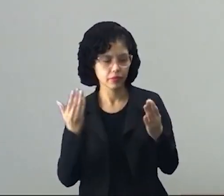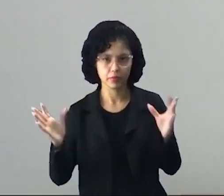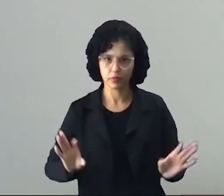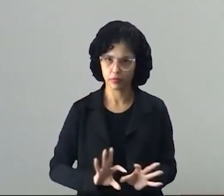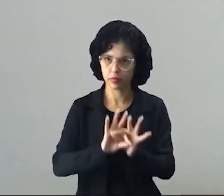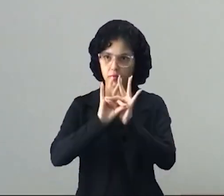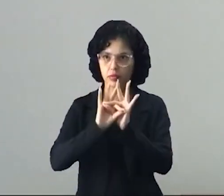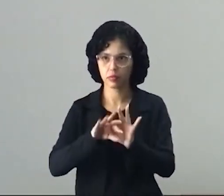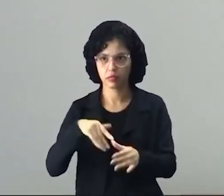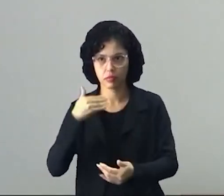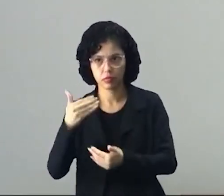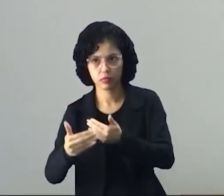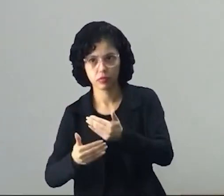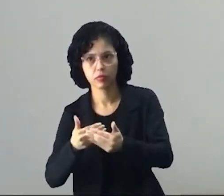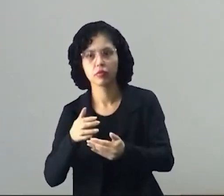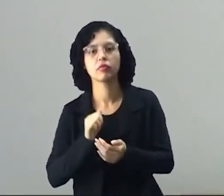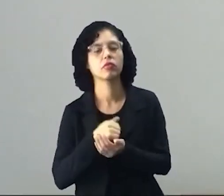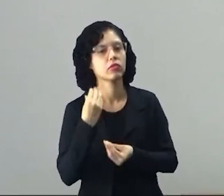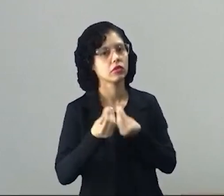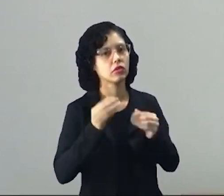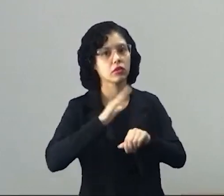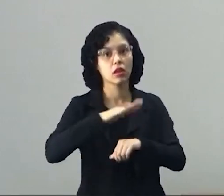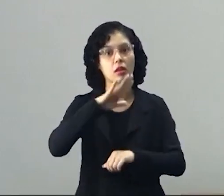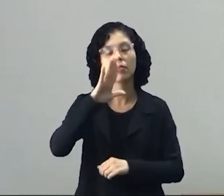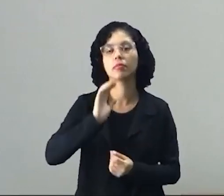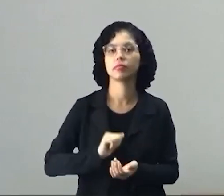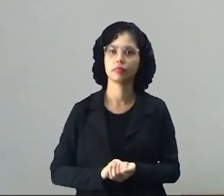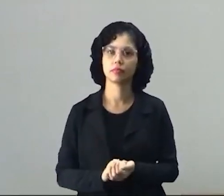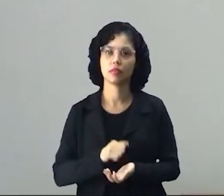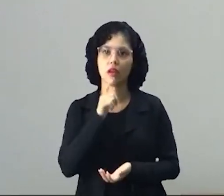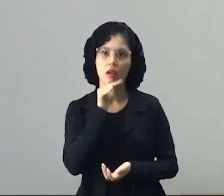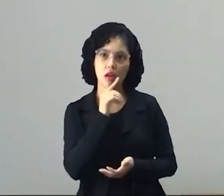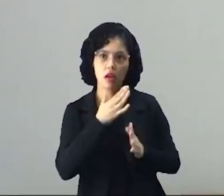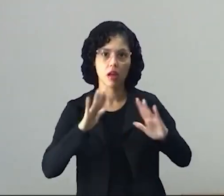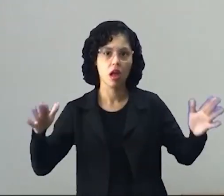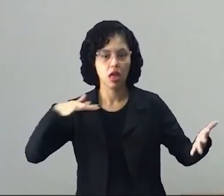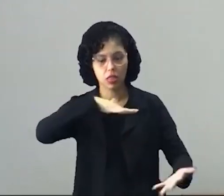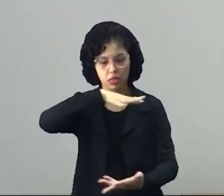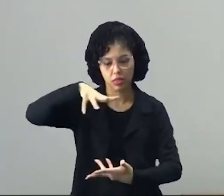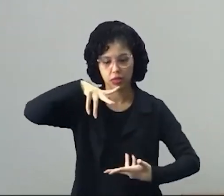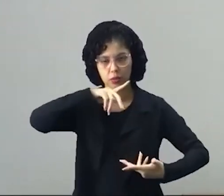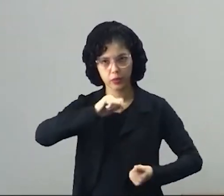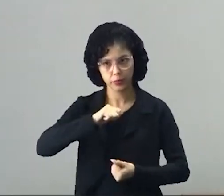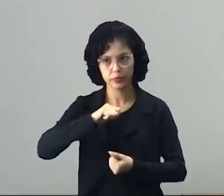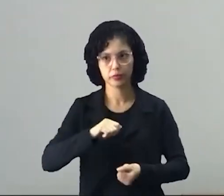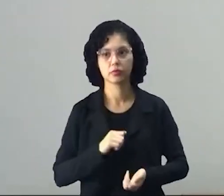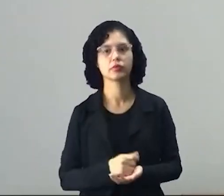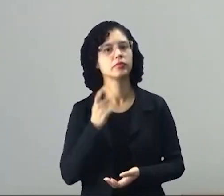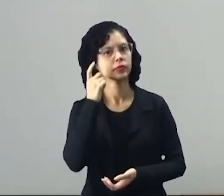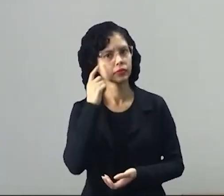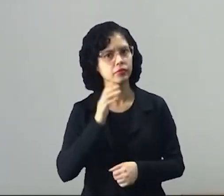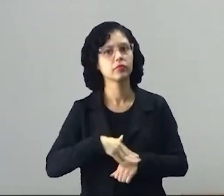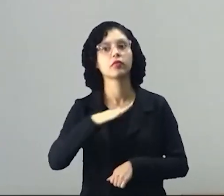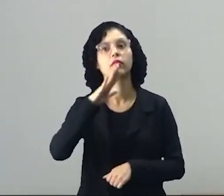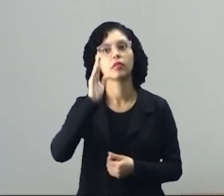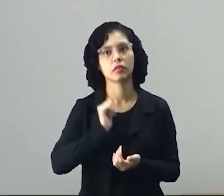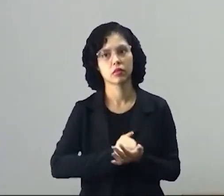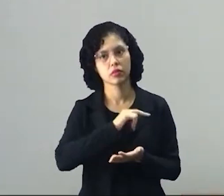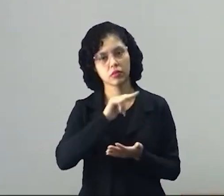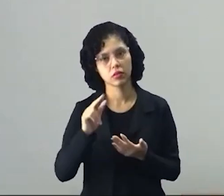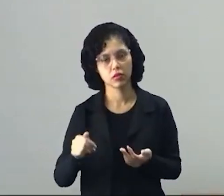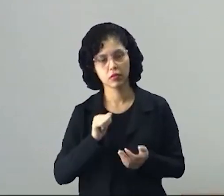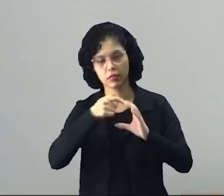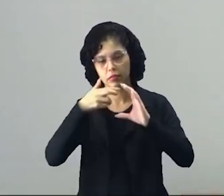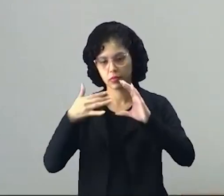ao processo evolutivo. Então, como a gente tem mais disponibilidade de água salgada no mundo, a gente imagina que tem mais